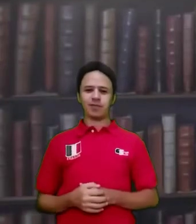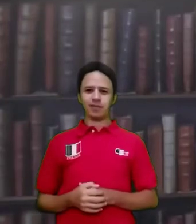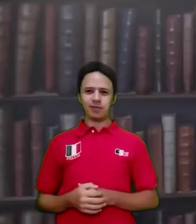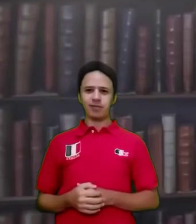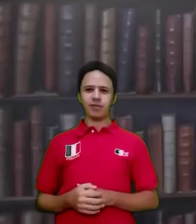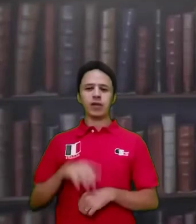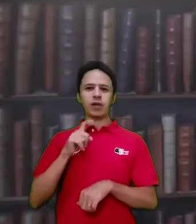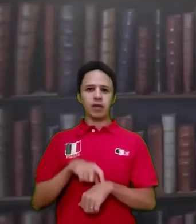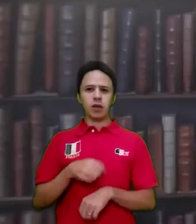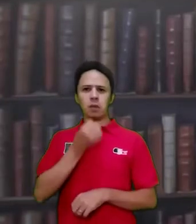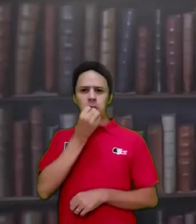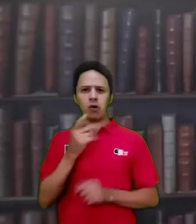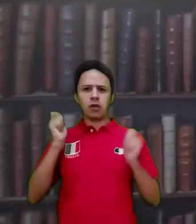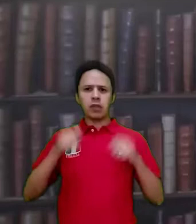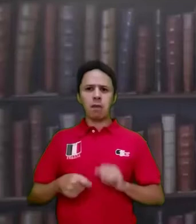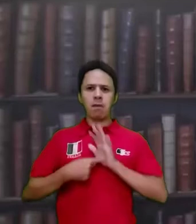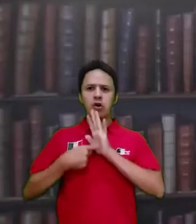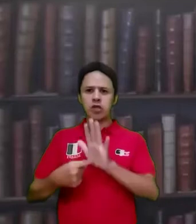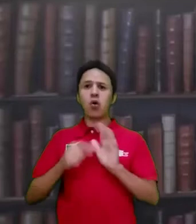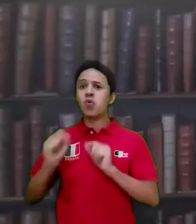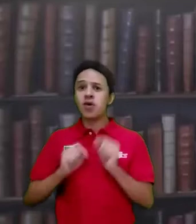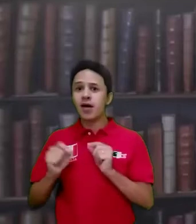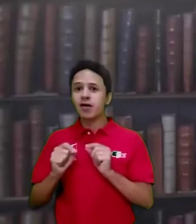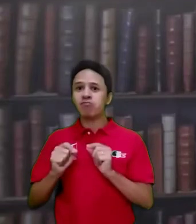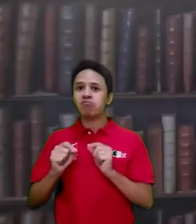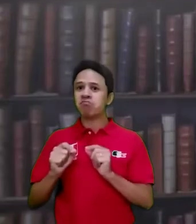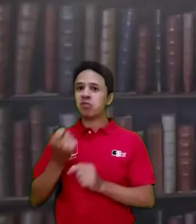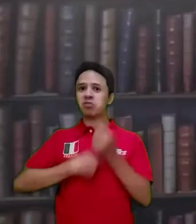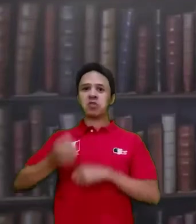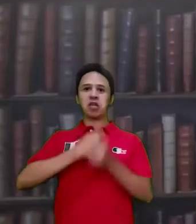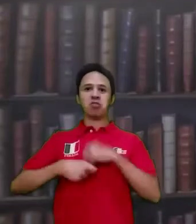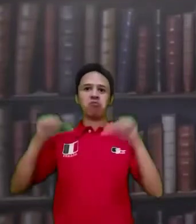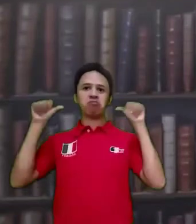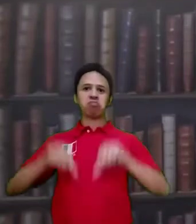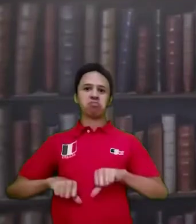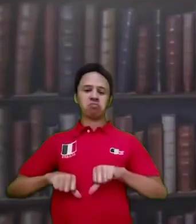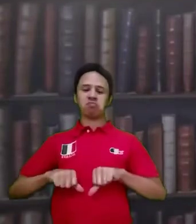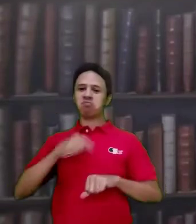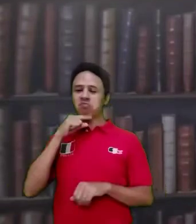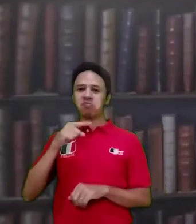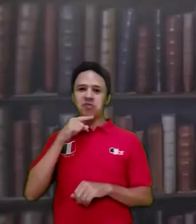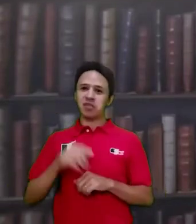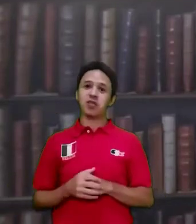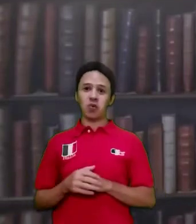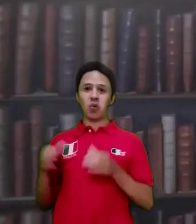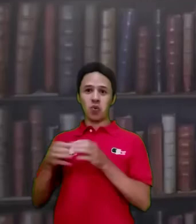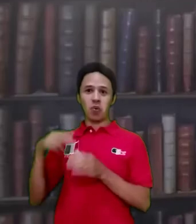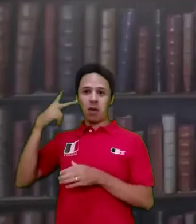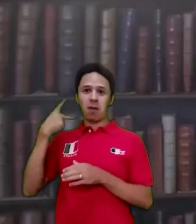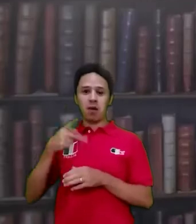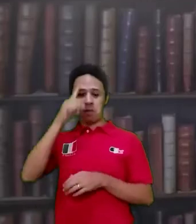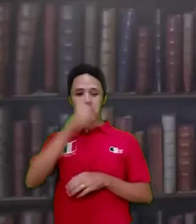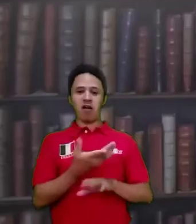Tempo suficiente para demonstrar uma inabilidade administrativa. Por isso foi afastado pelo próprio